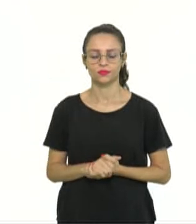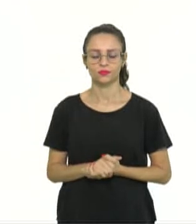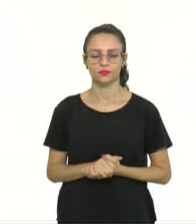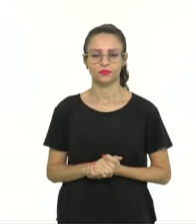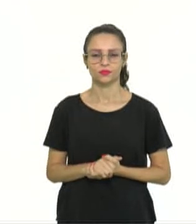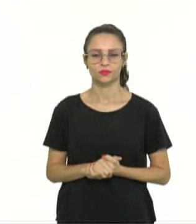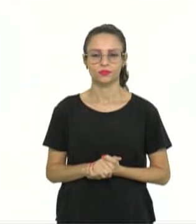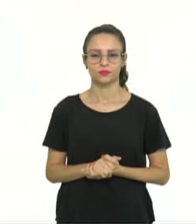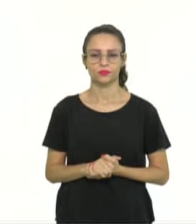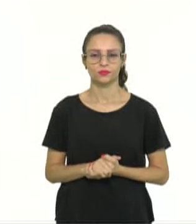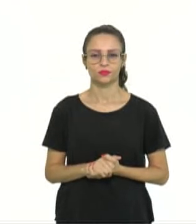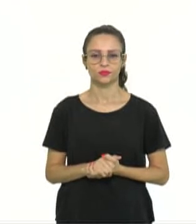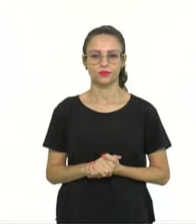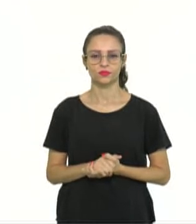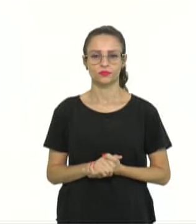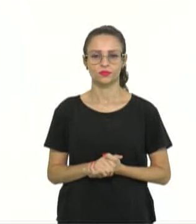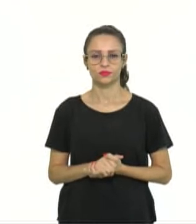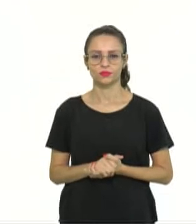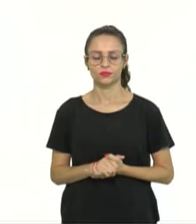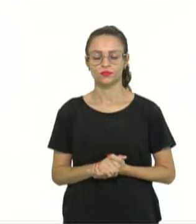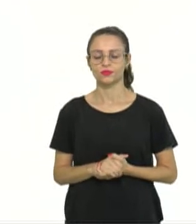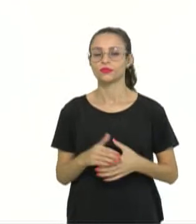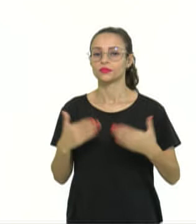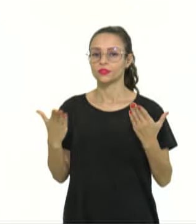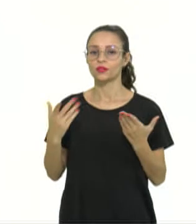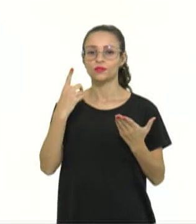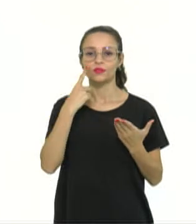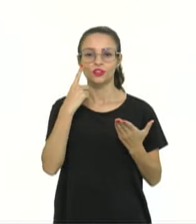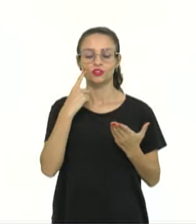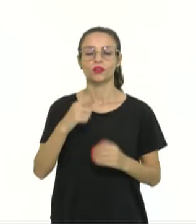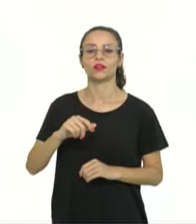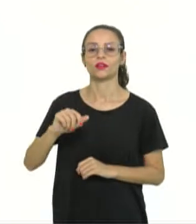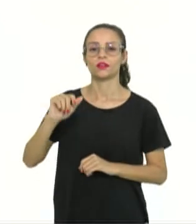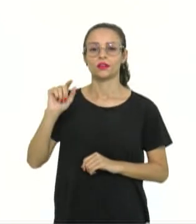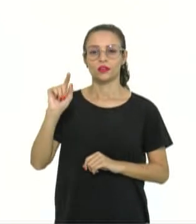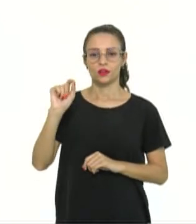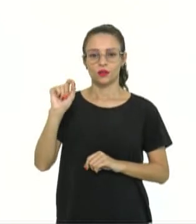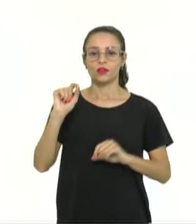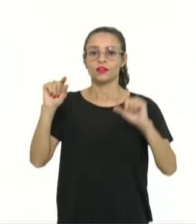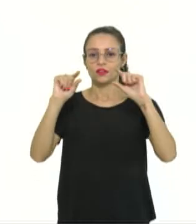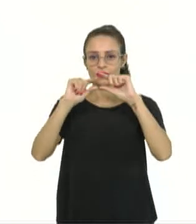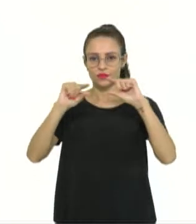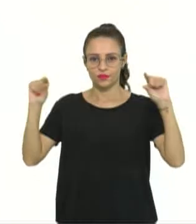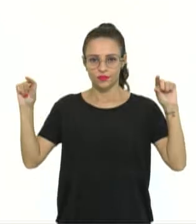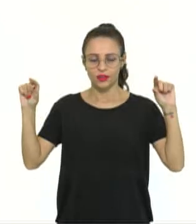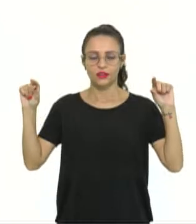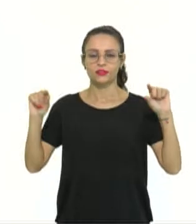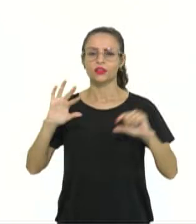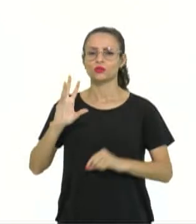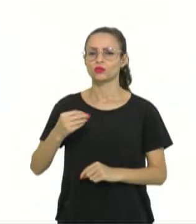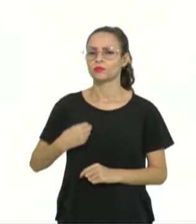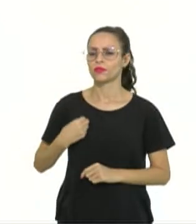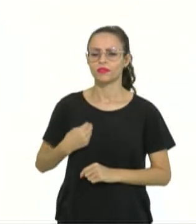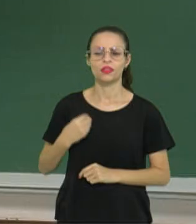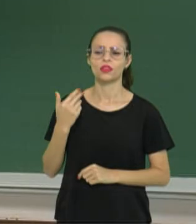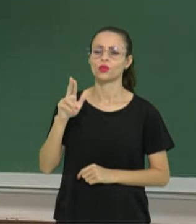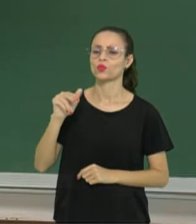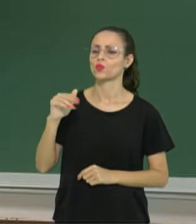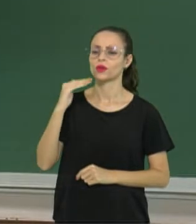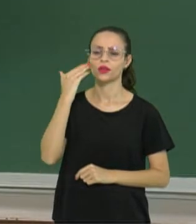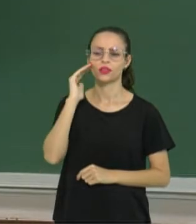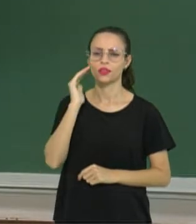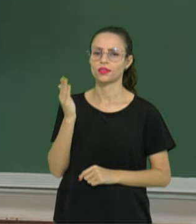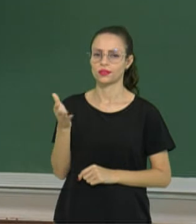some unexplained actions. Então, vejam lá. Na letra, com a frase, né? Em toda a minha vida eu nunca entenderei os